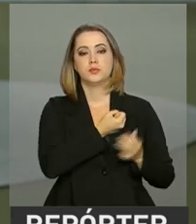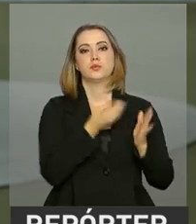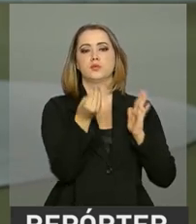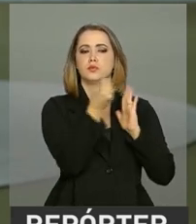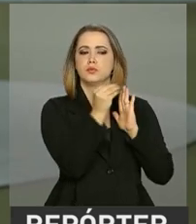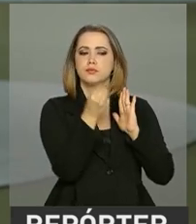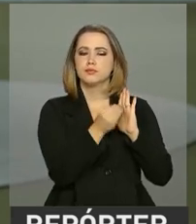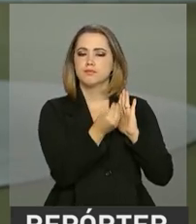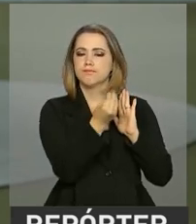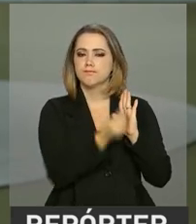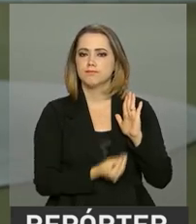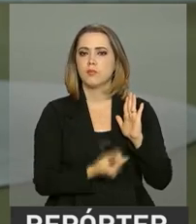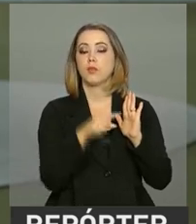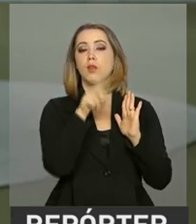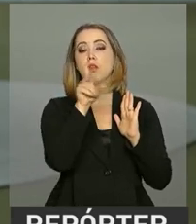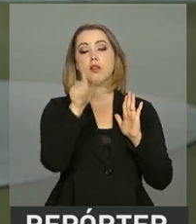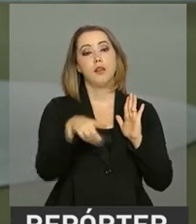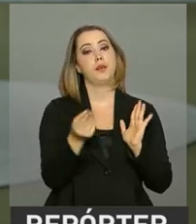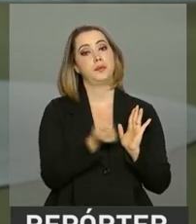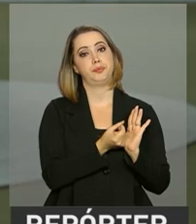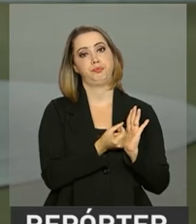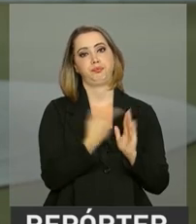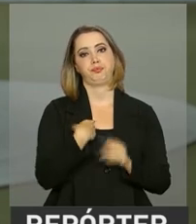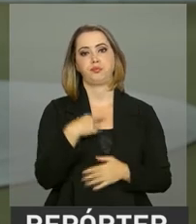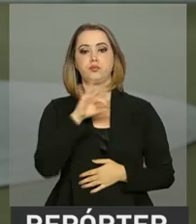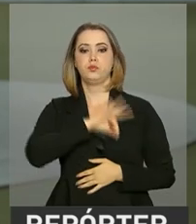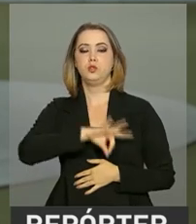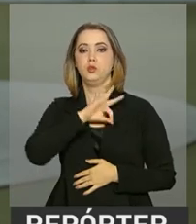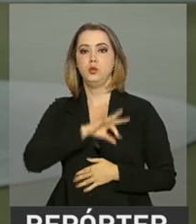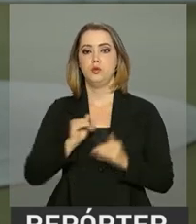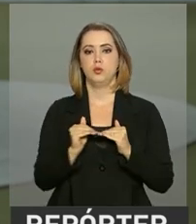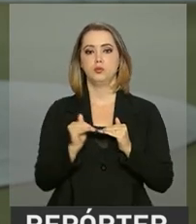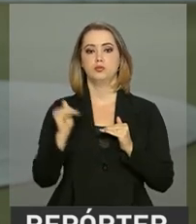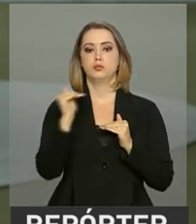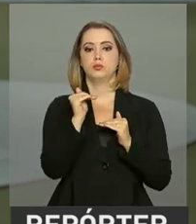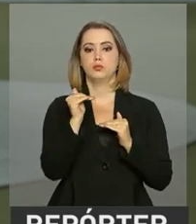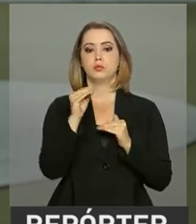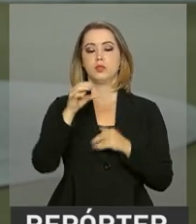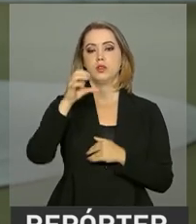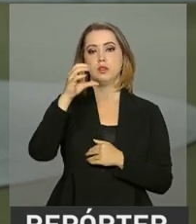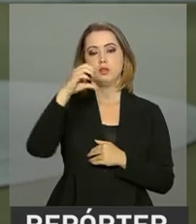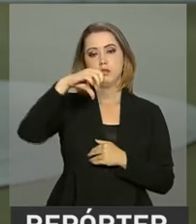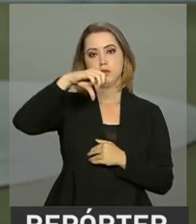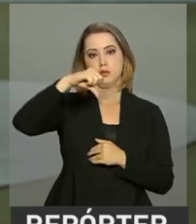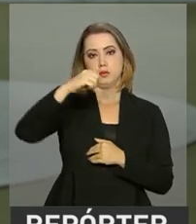para 2017 são os seguintes. O salário mínimo vai ser de